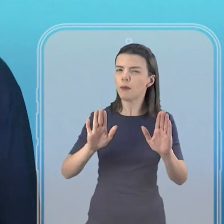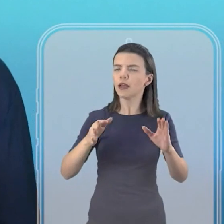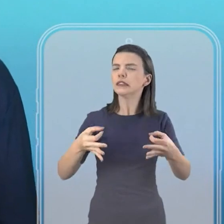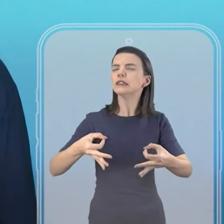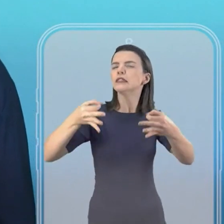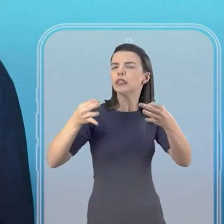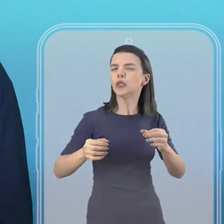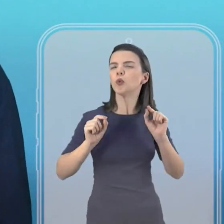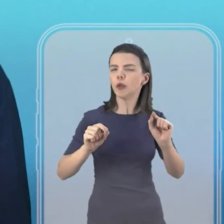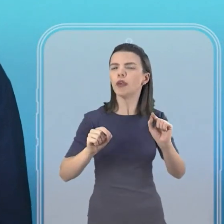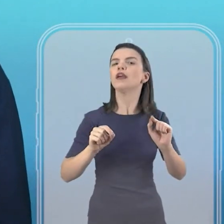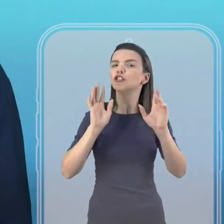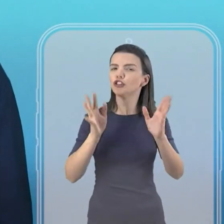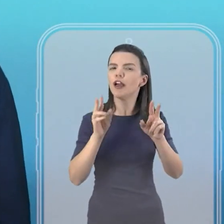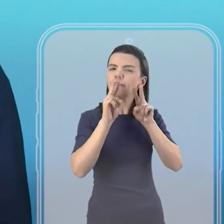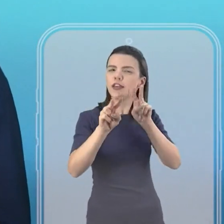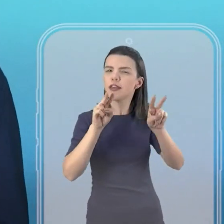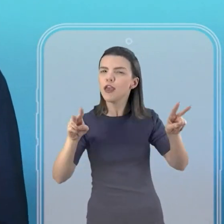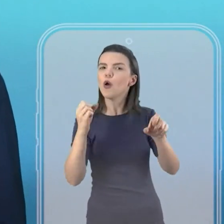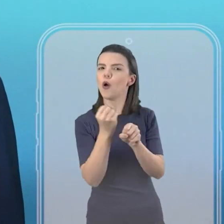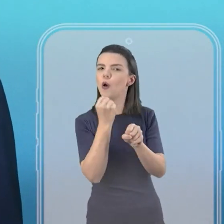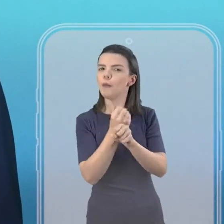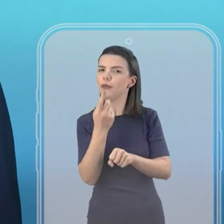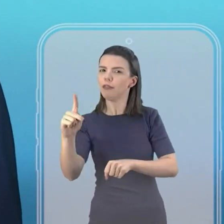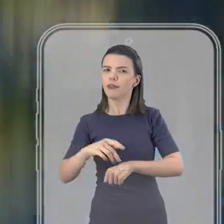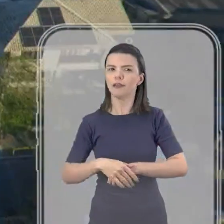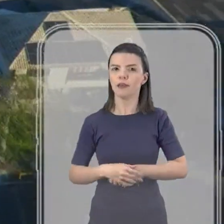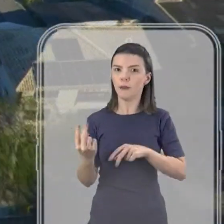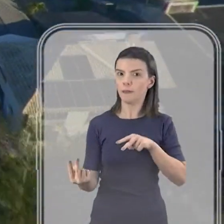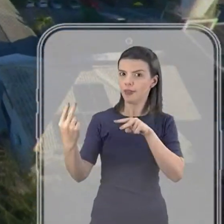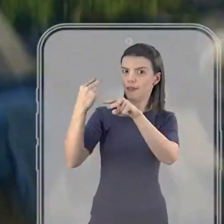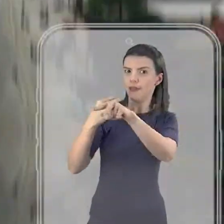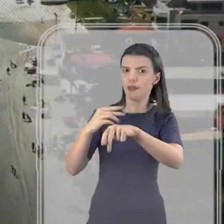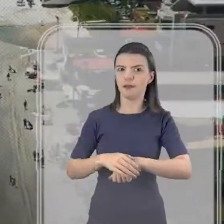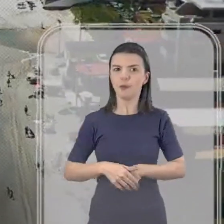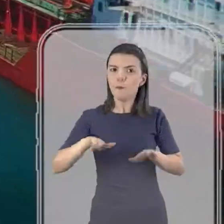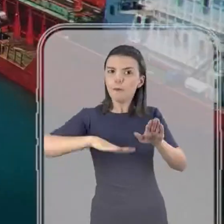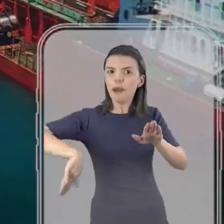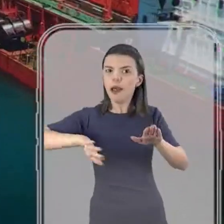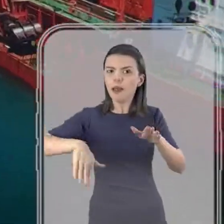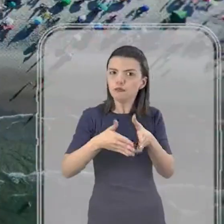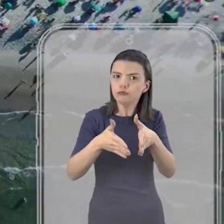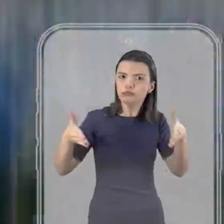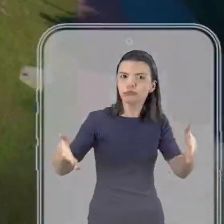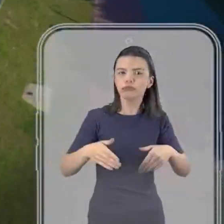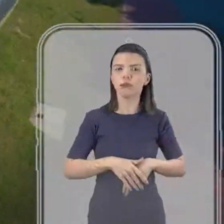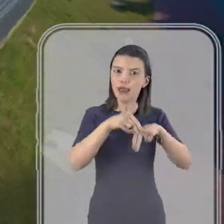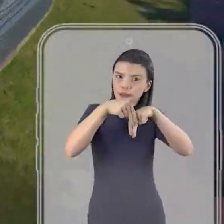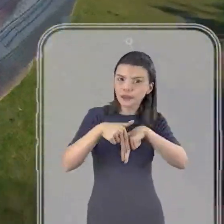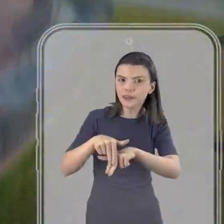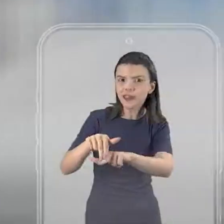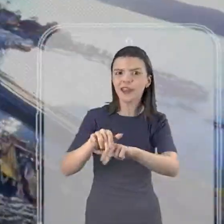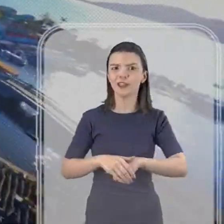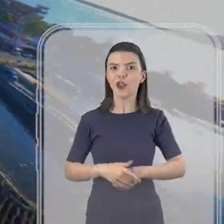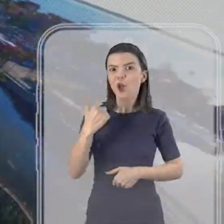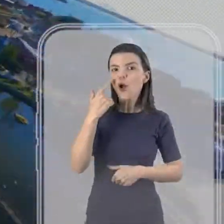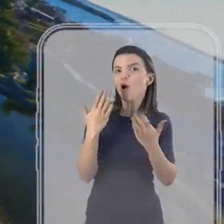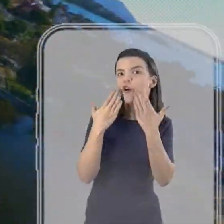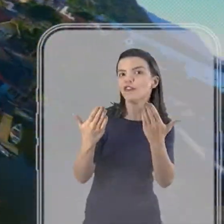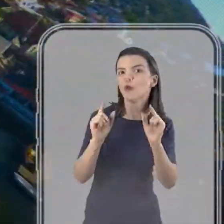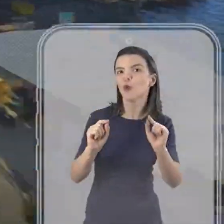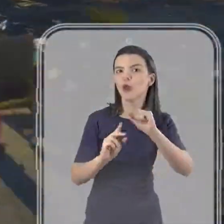Topaz ainda, mas tenho certeza que já passou por uma obra que ele fez. O benário. O alargamento das praias. A pista de skate aqui. Não